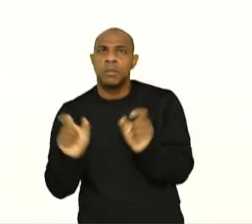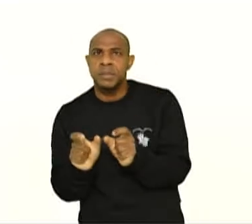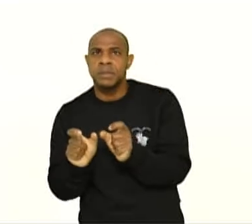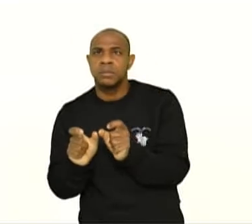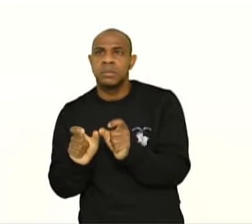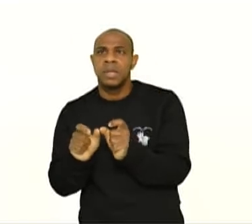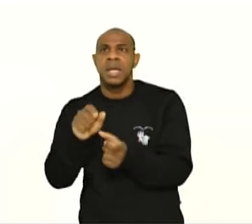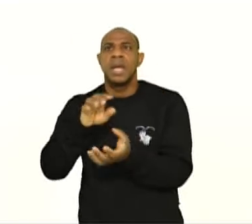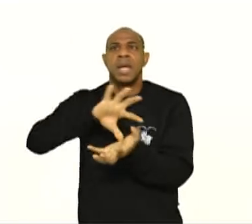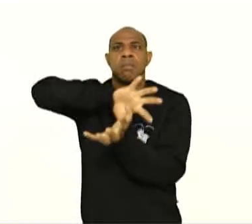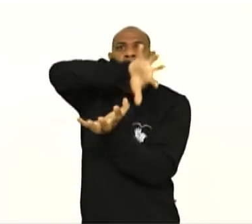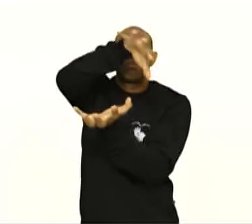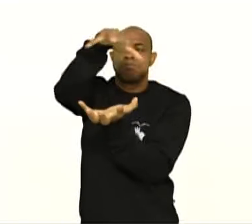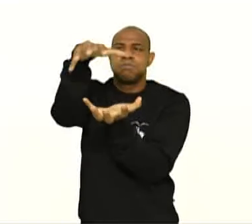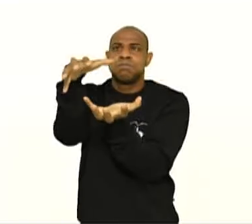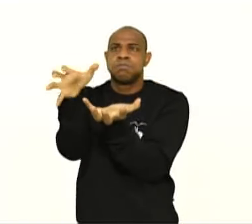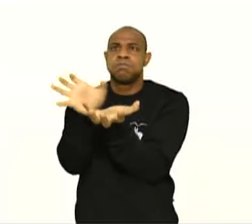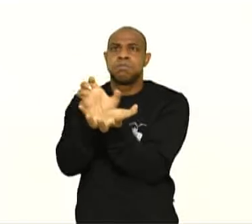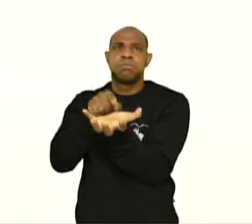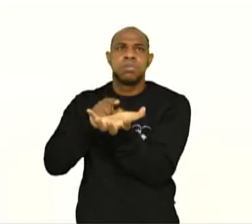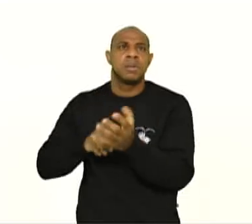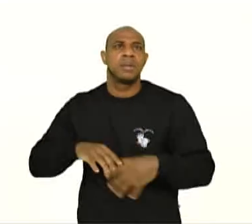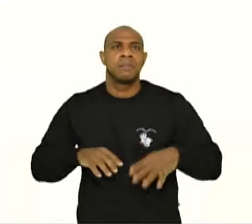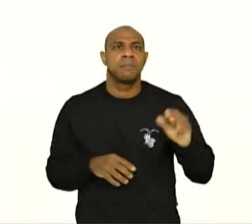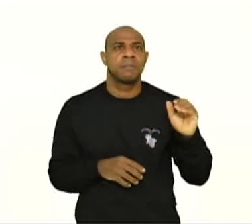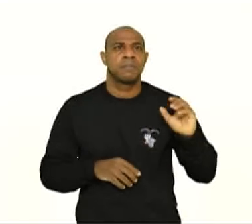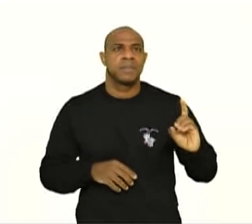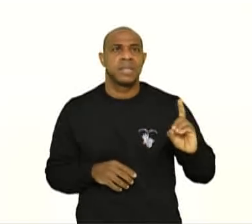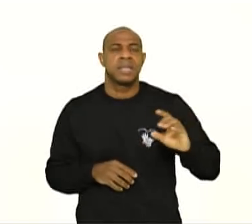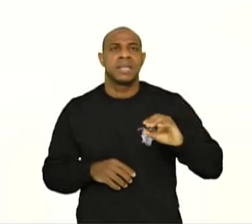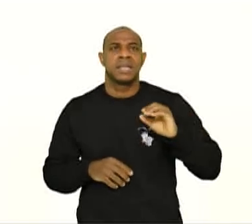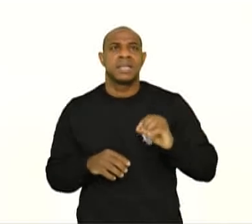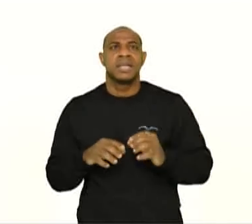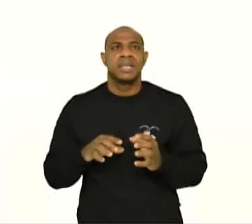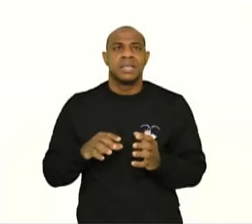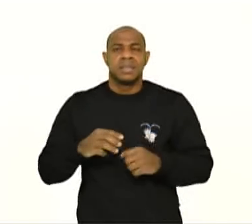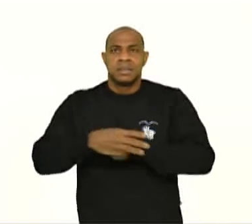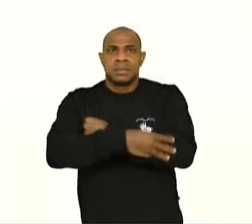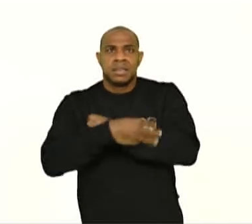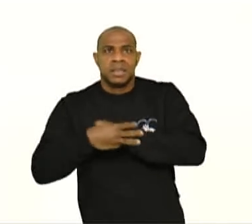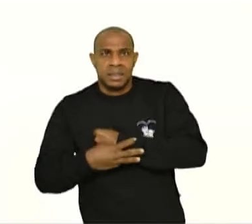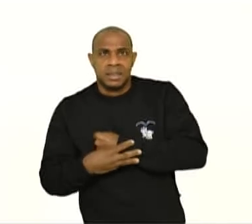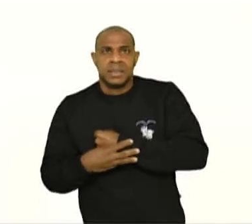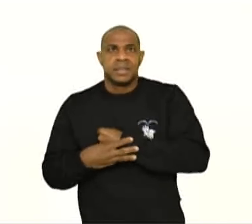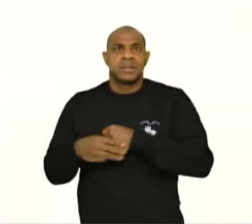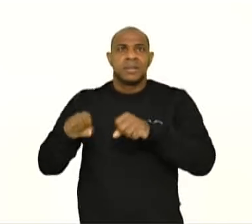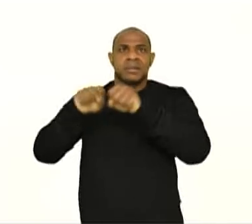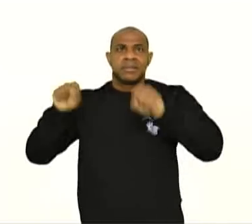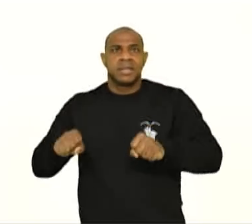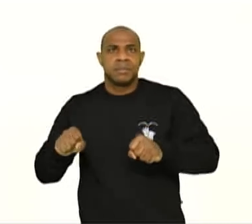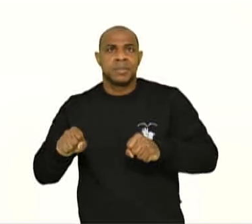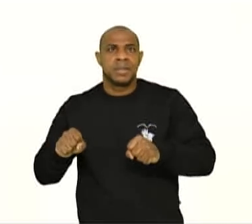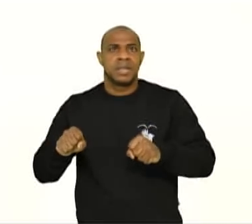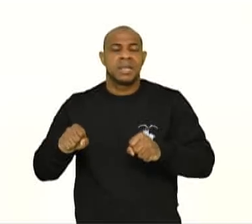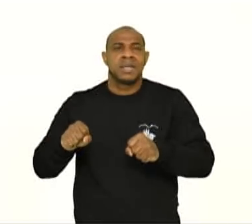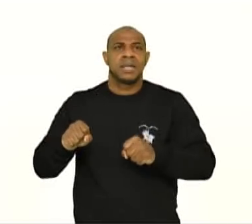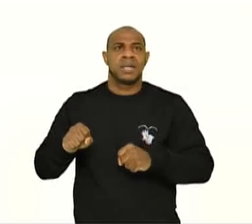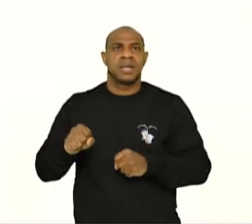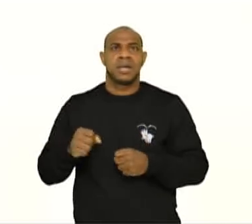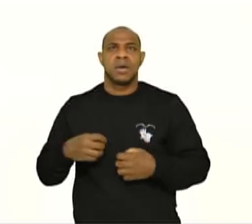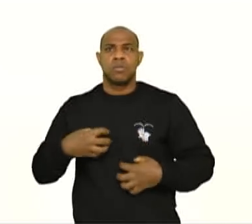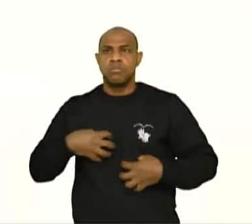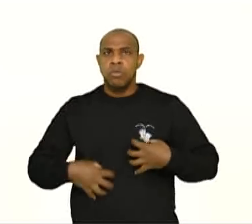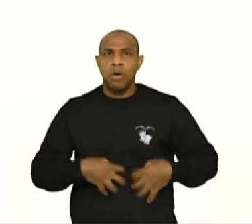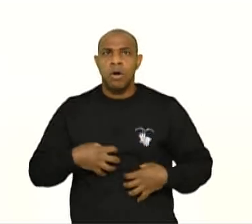biosfera. Letra D, tecido, órgão, sistema, comunidade. Ou letra E,